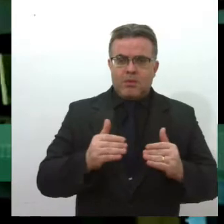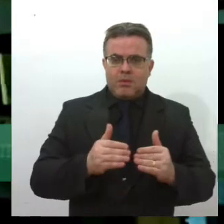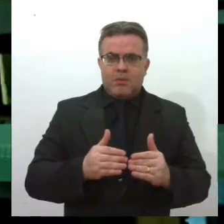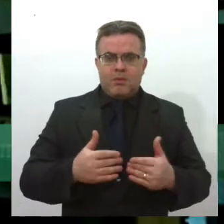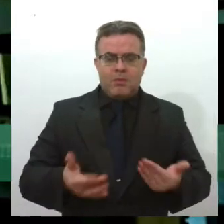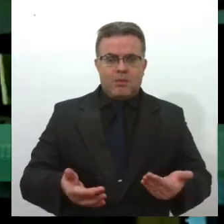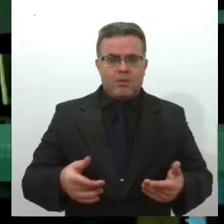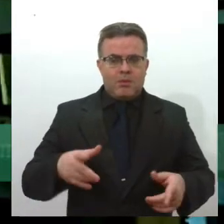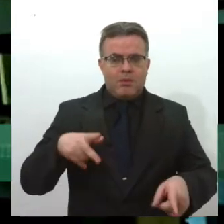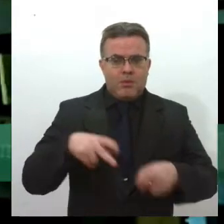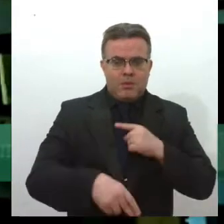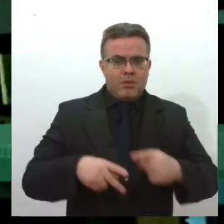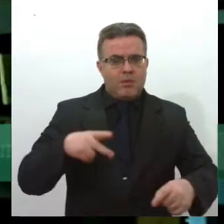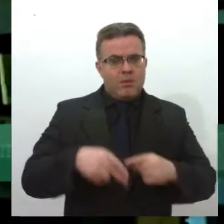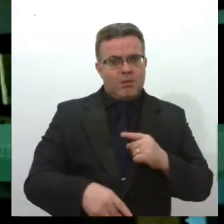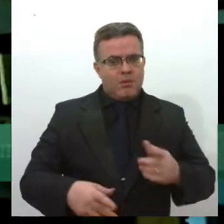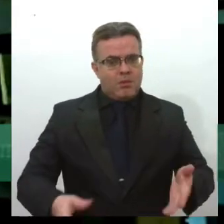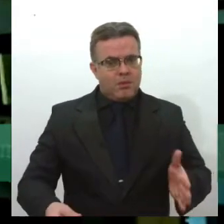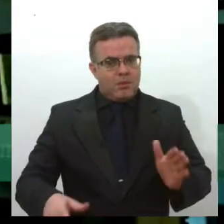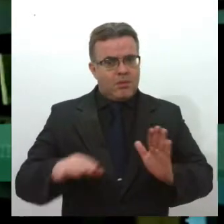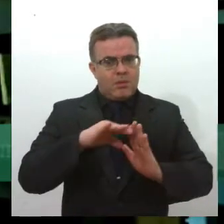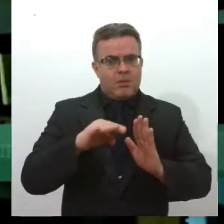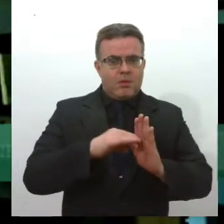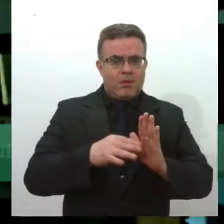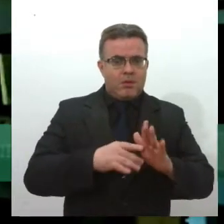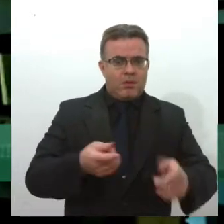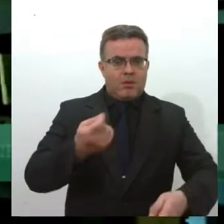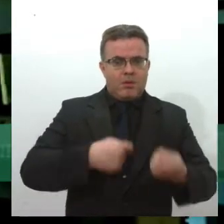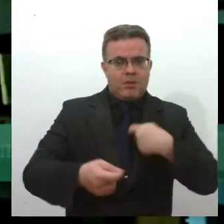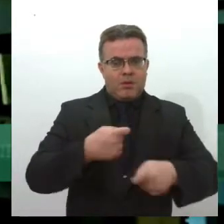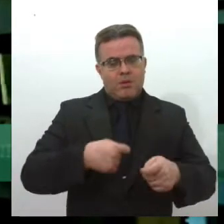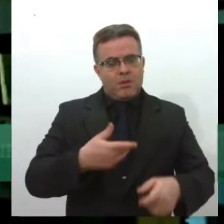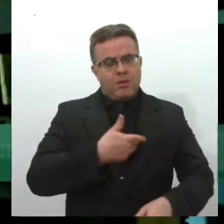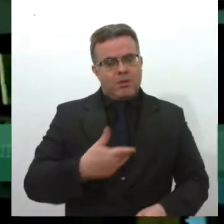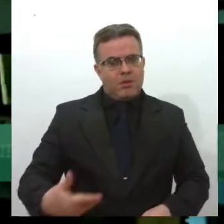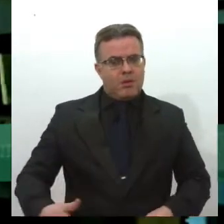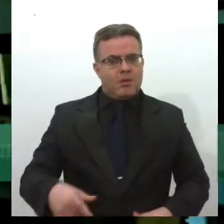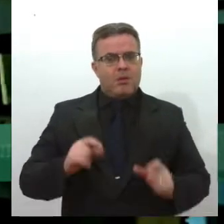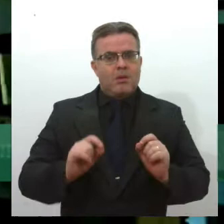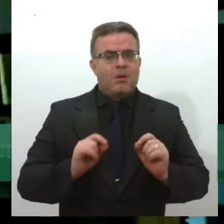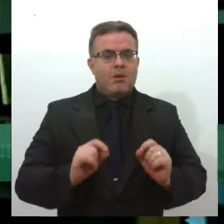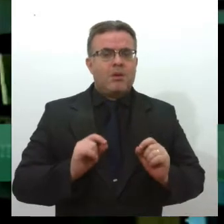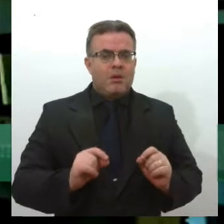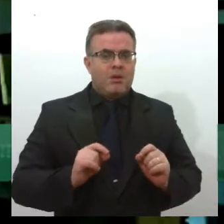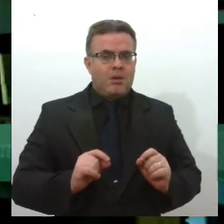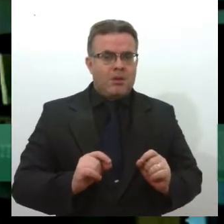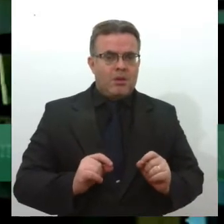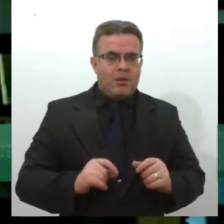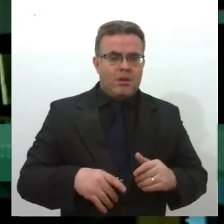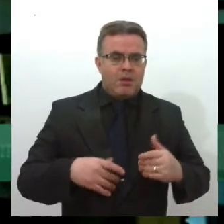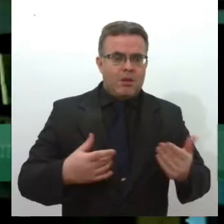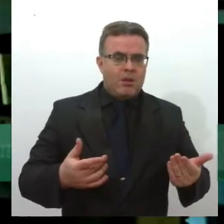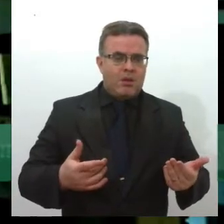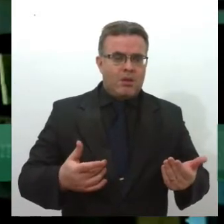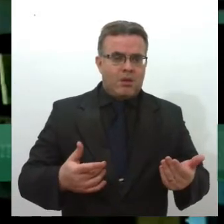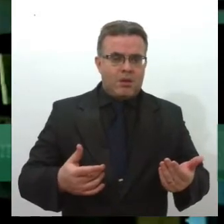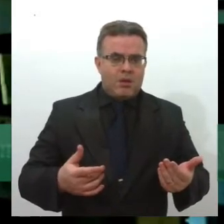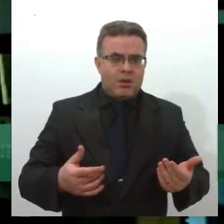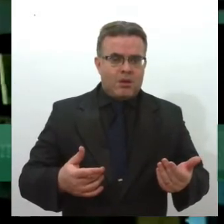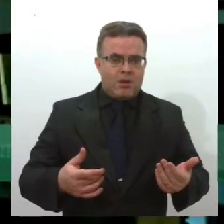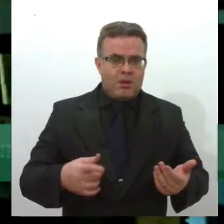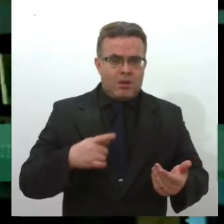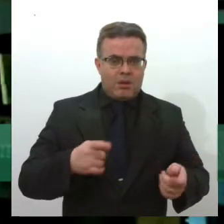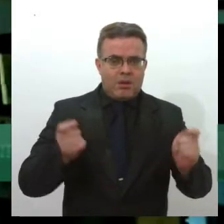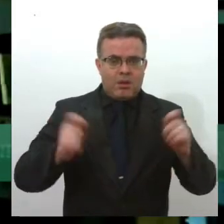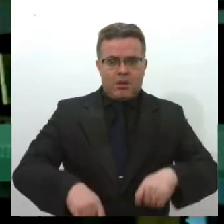violação dos princípios da administração pública, vão se enquadrar nos termos do que a gente está fazendo aqui, e você tem que